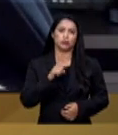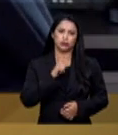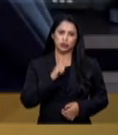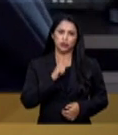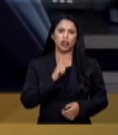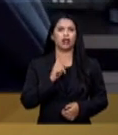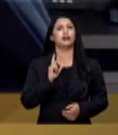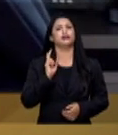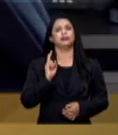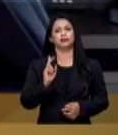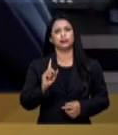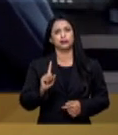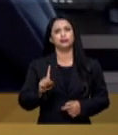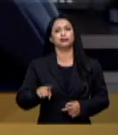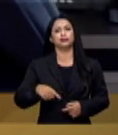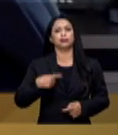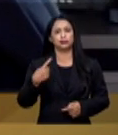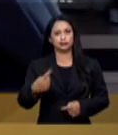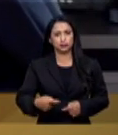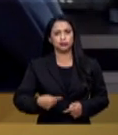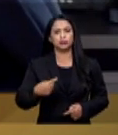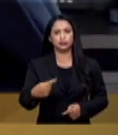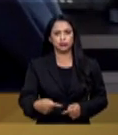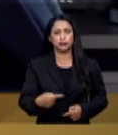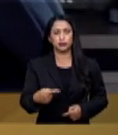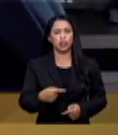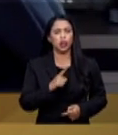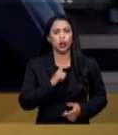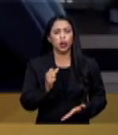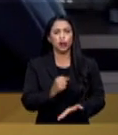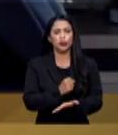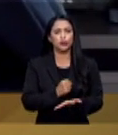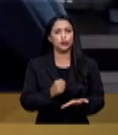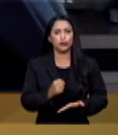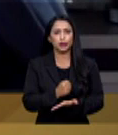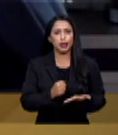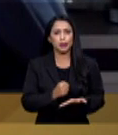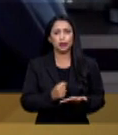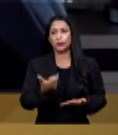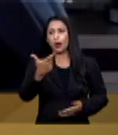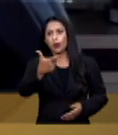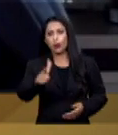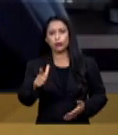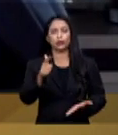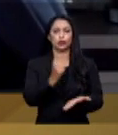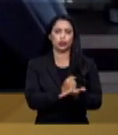servido repetidamente de fundamento para contratações temporárias.